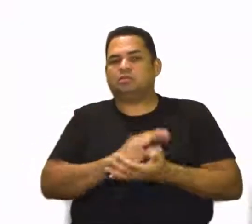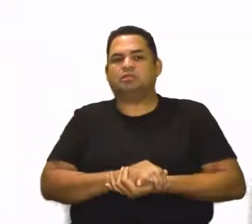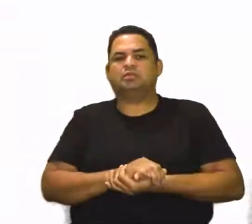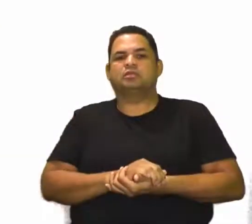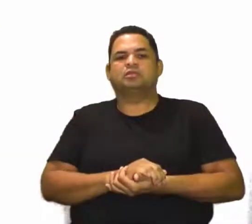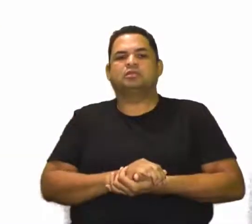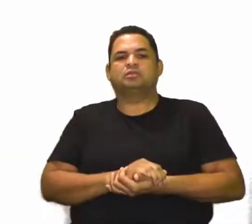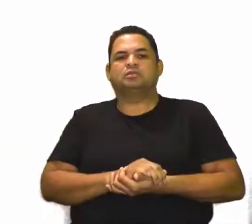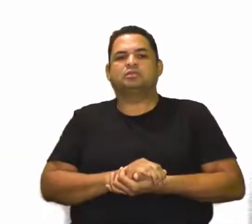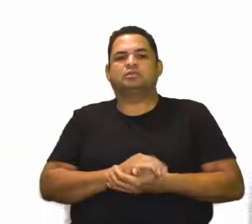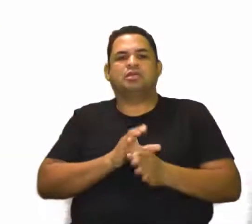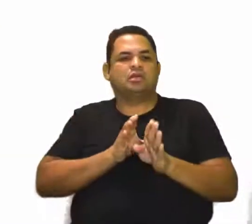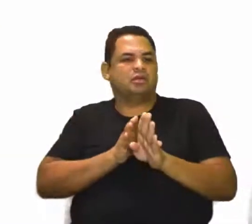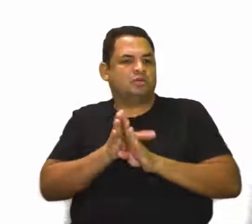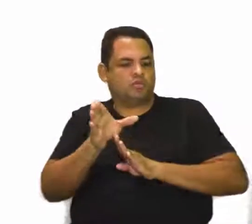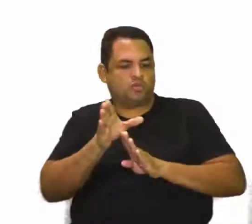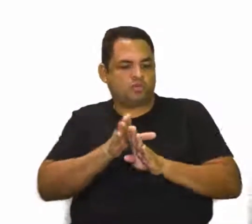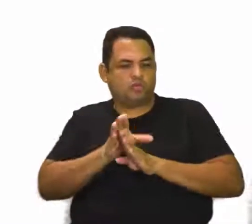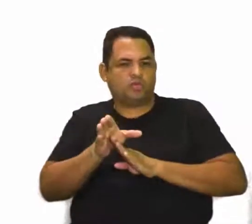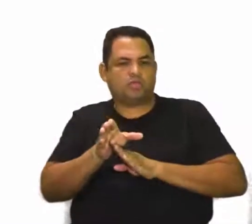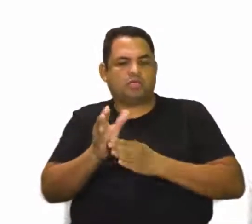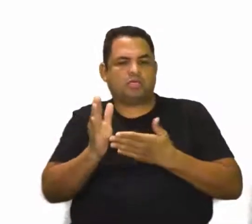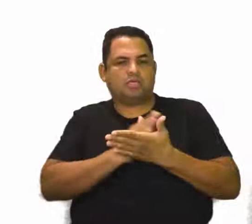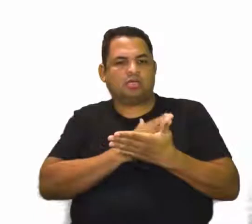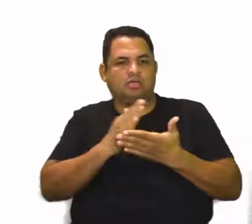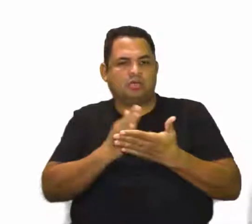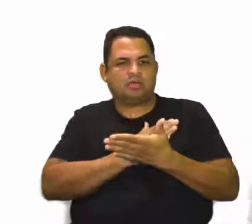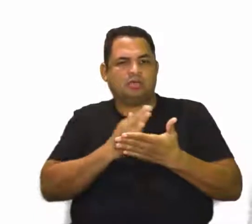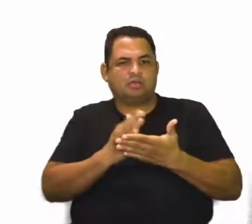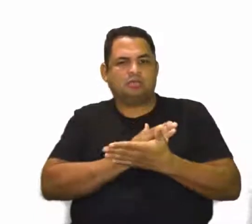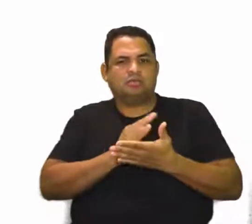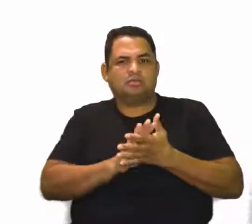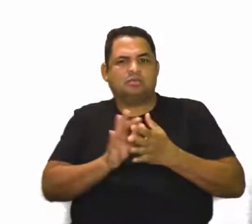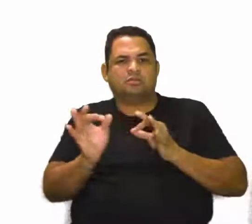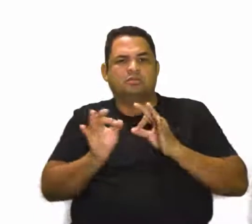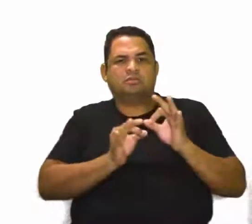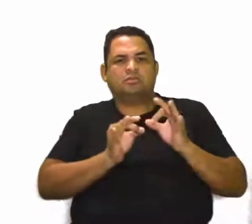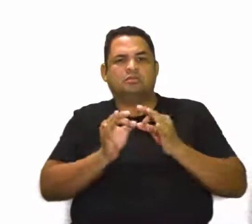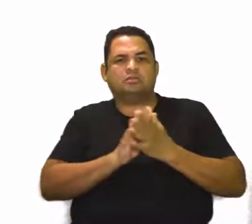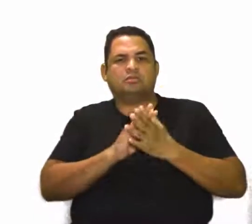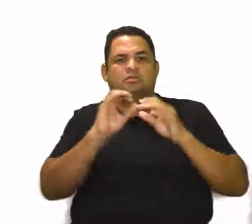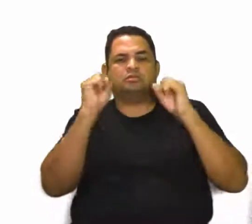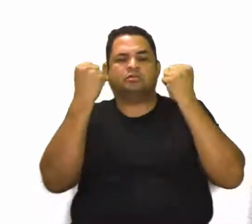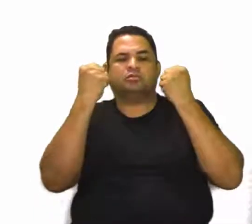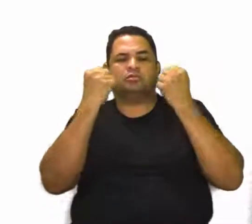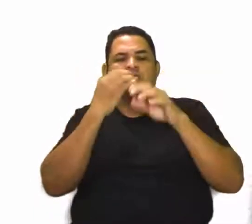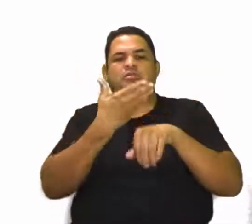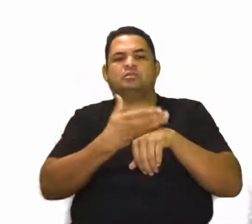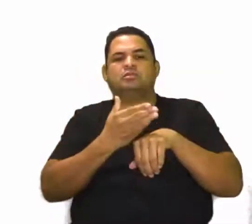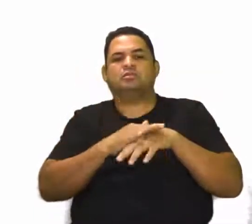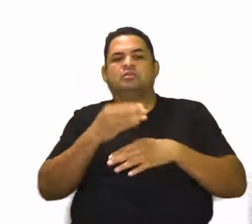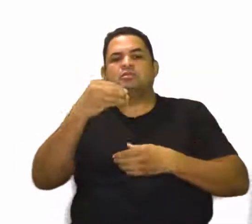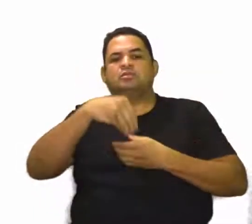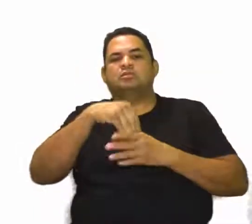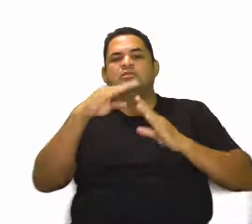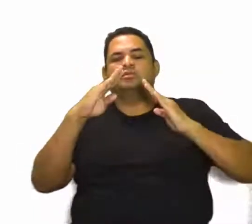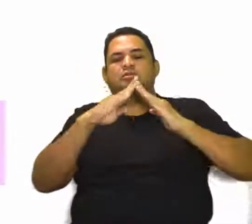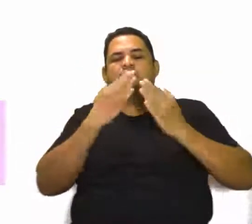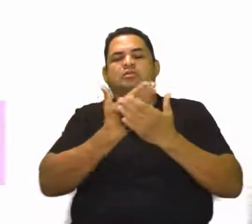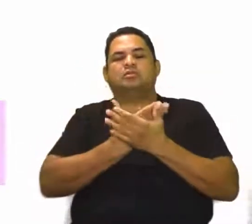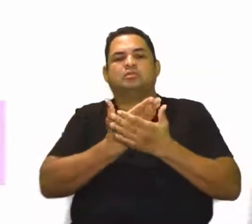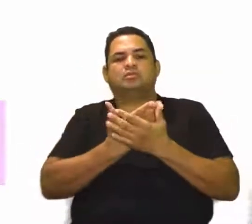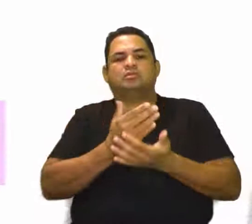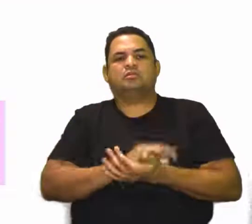ver? O guia de organização, né, professora Iris? Sim, o guia de organização das práticas da atividade física na escola. Então, vejam